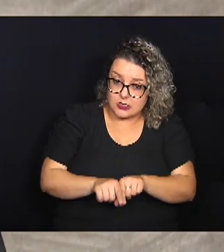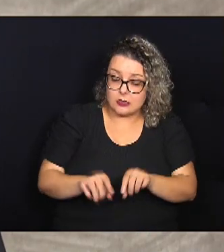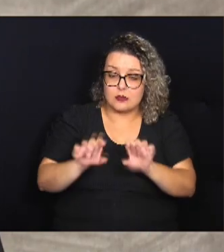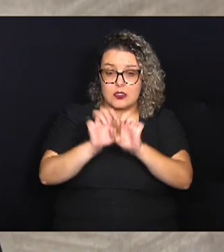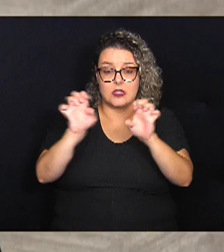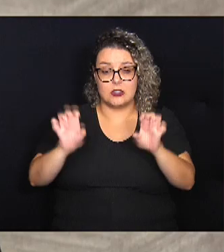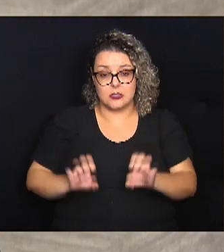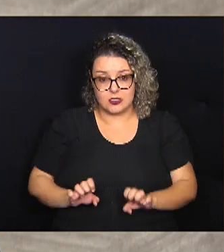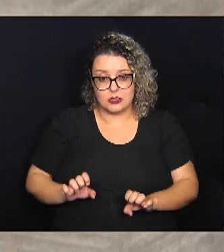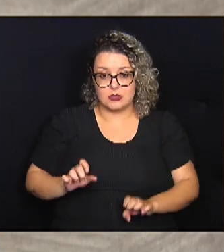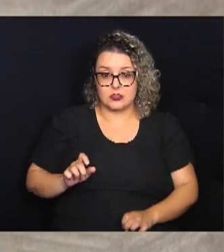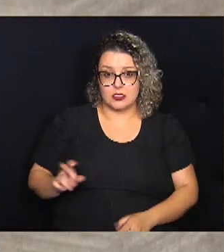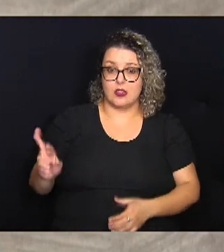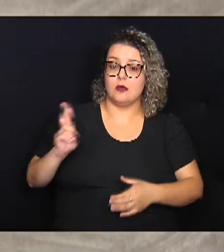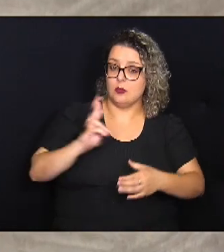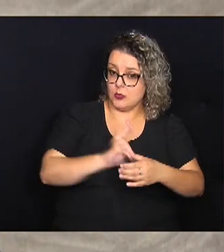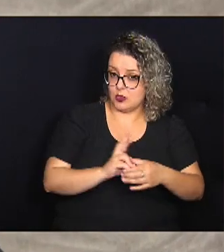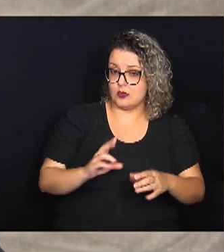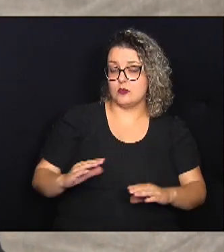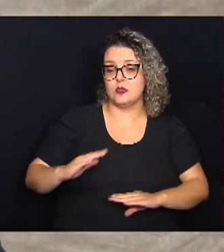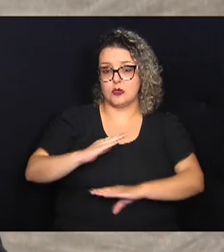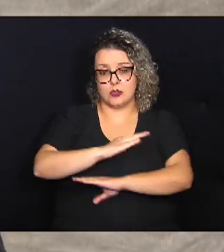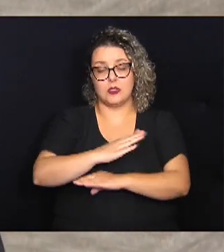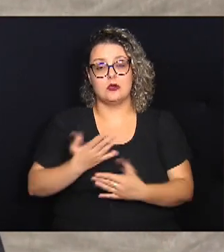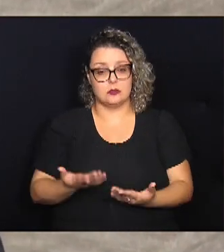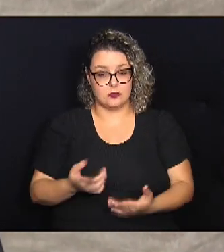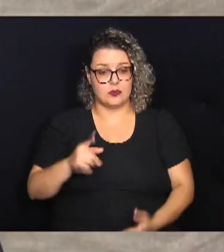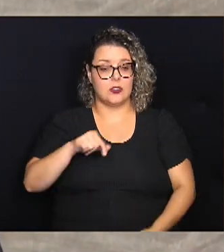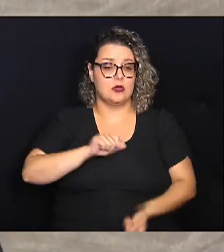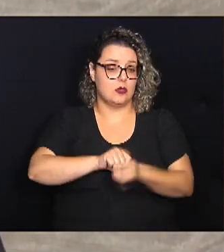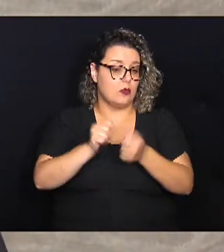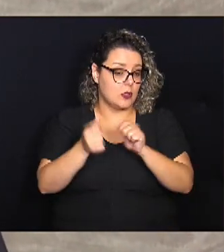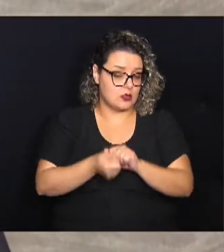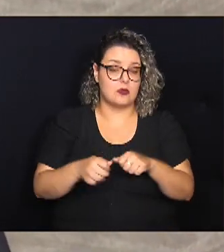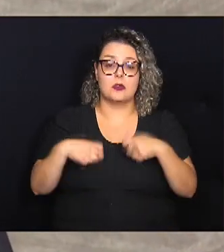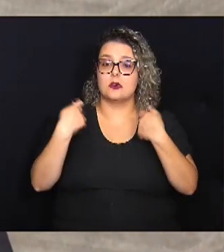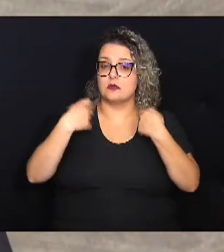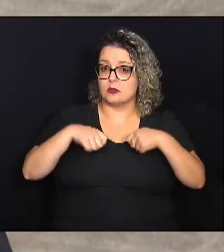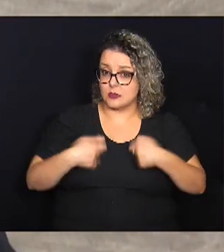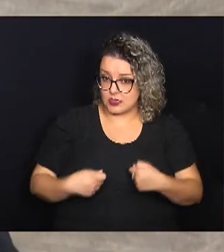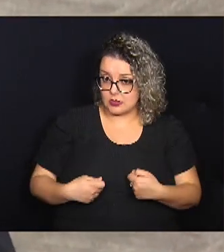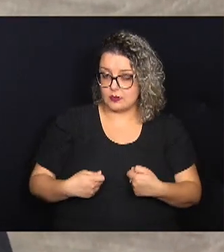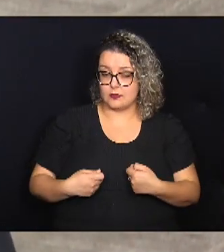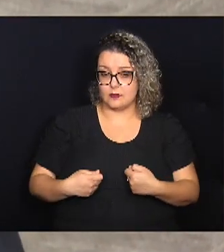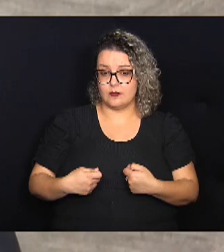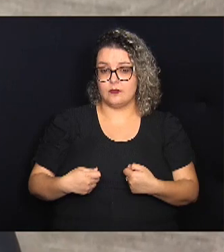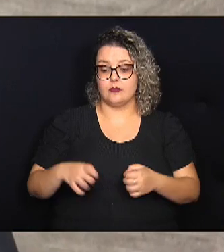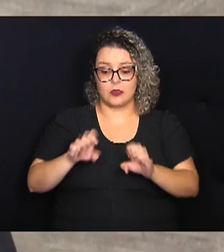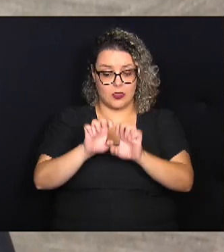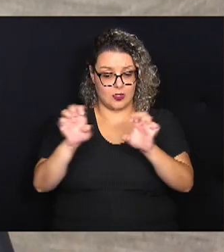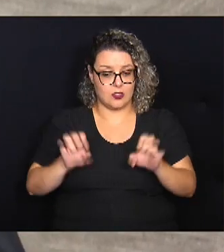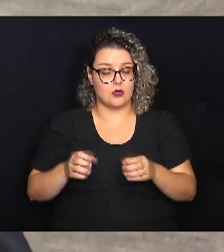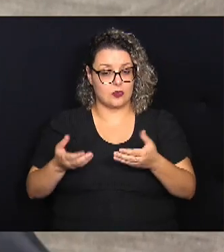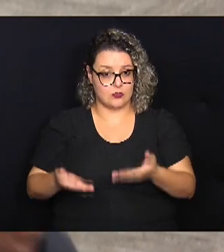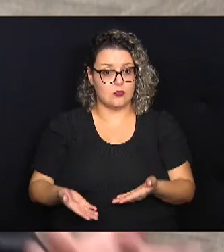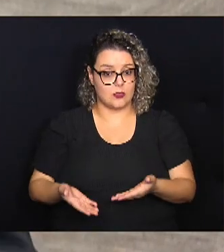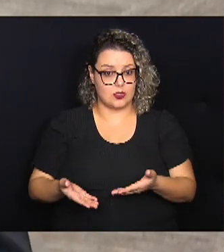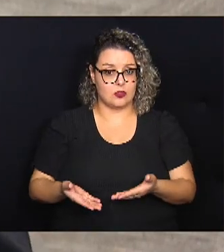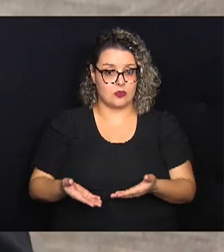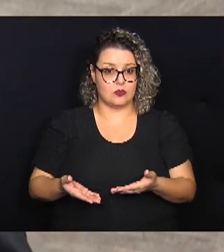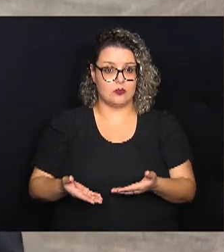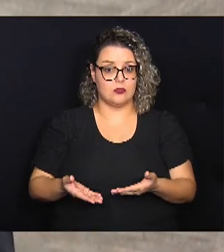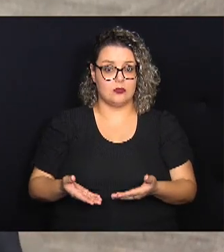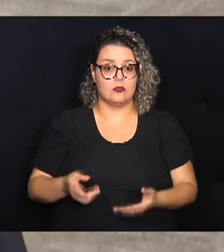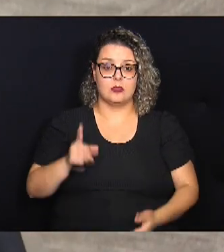da Procuradoria da Casa. Então, é uma adequação necessária para dotar a Câmara de uma estrutura condizente à